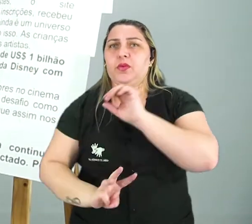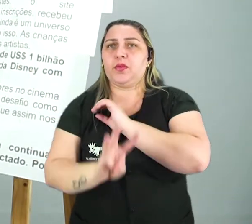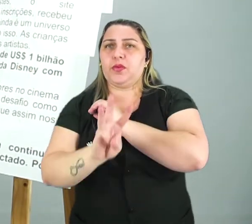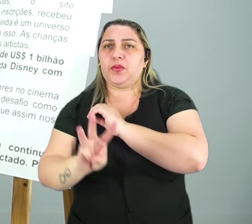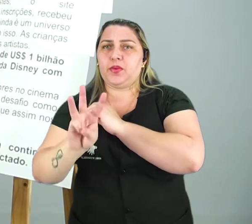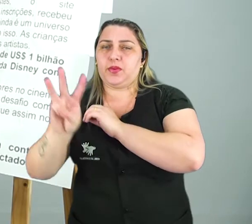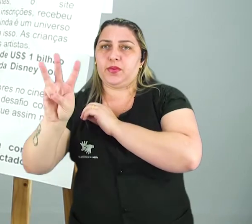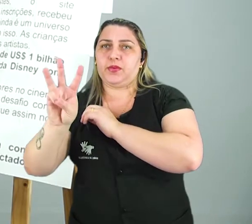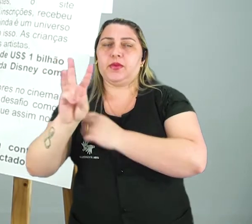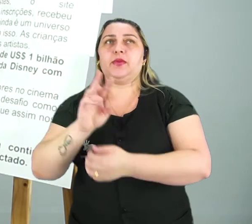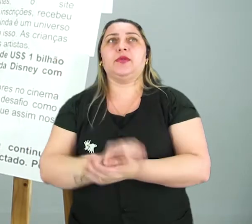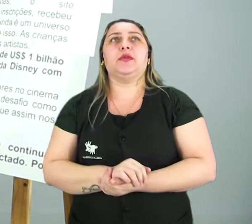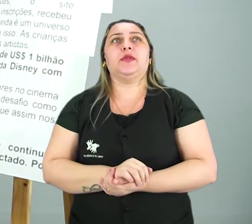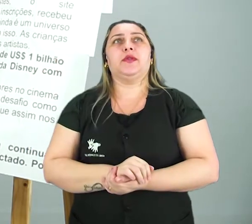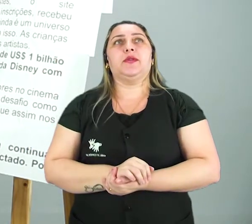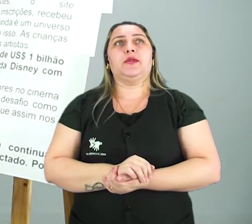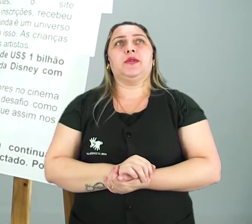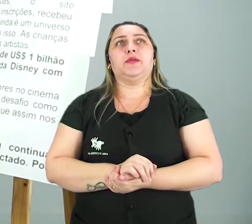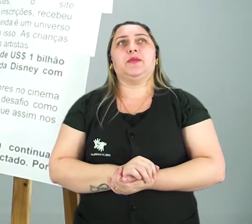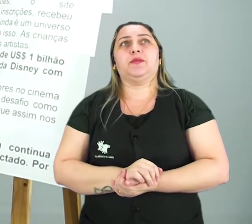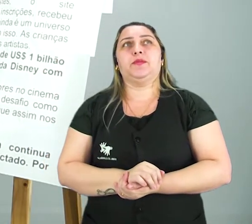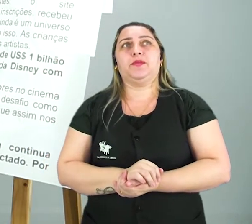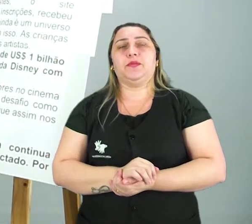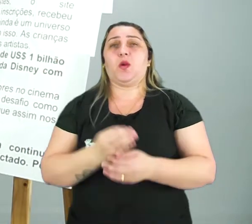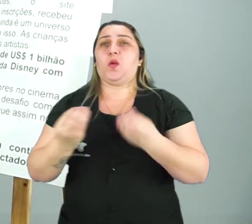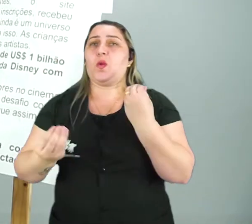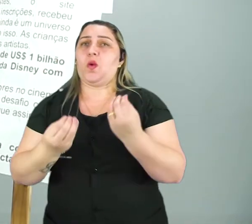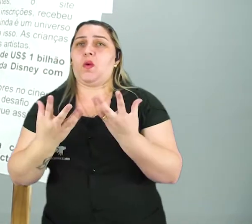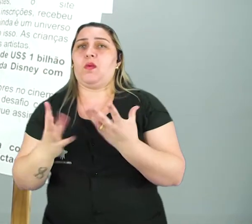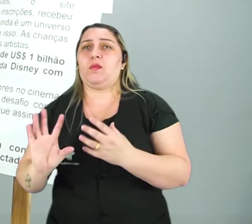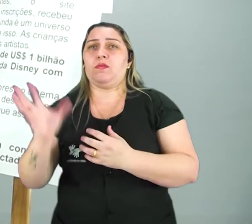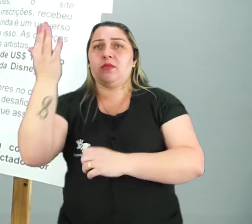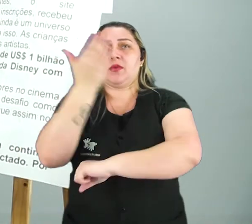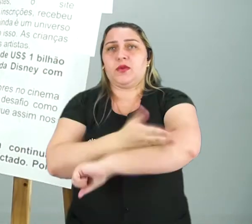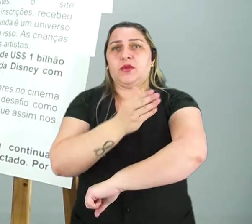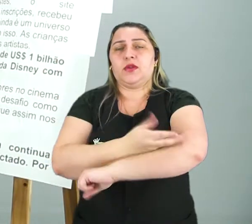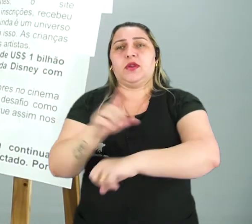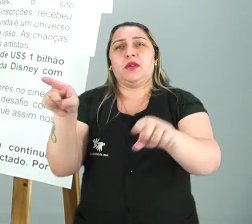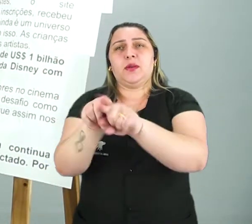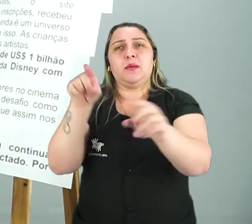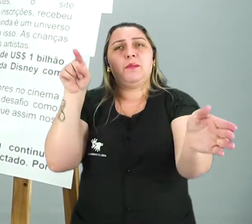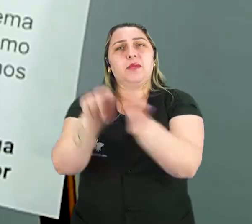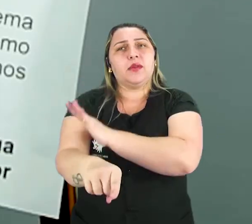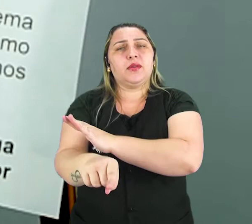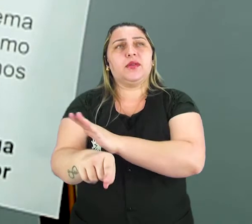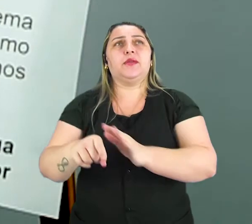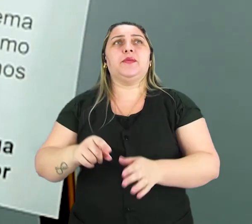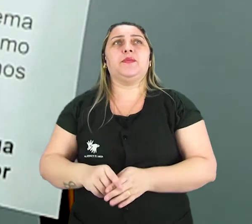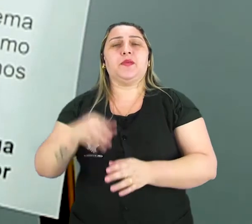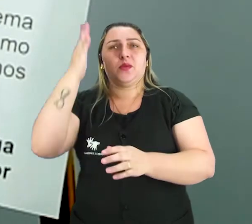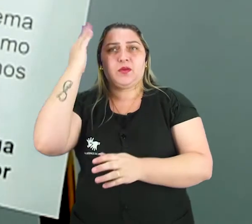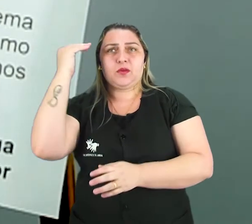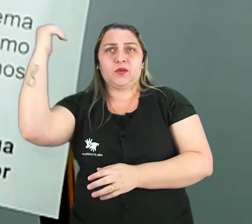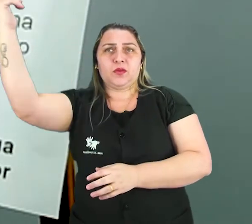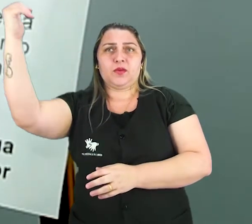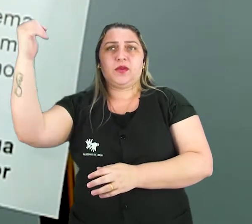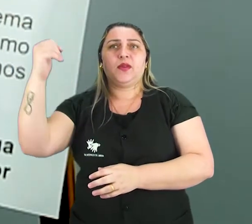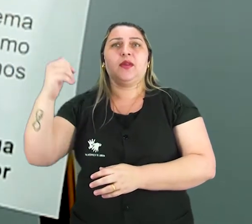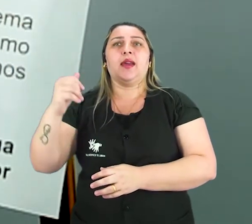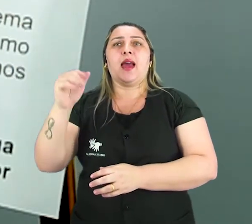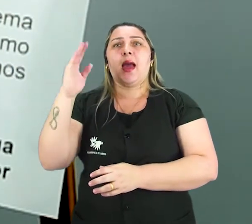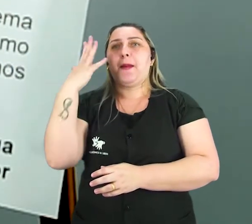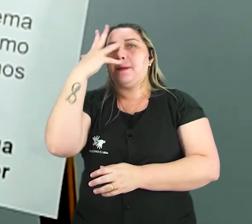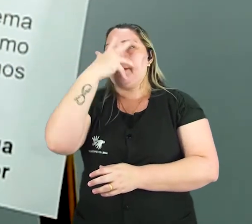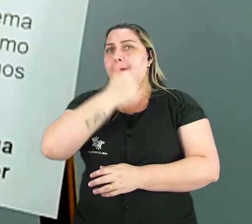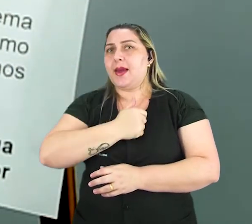site. E aqui, como seriam os testes. E também foi perguntado o seguinte, ó, o sucesso de A Bela e a